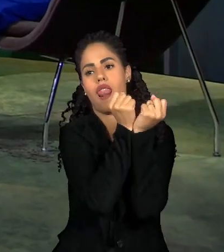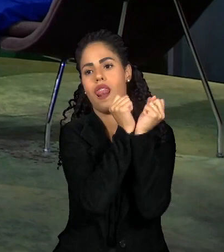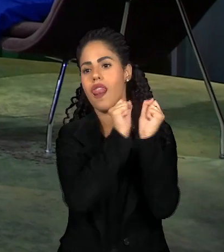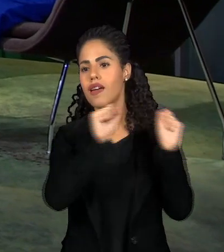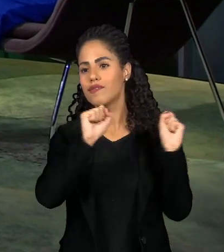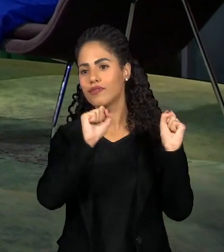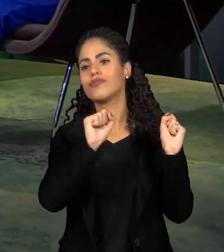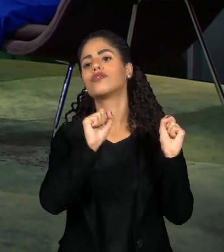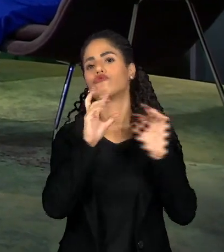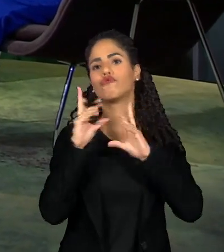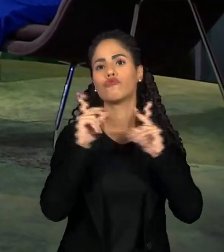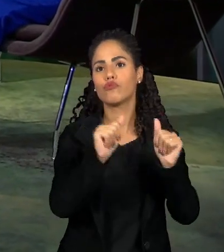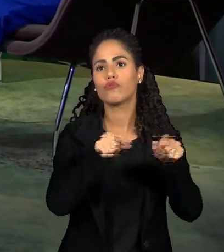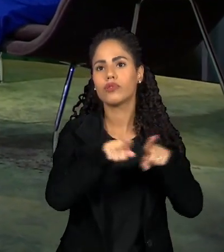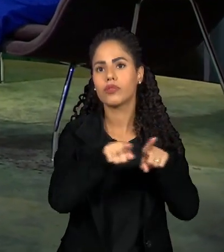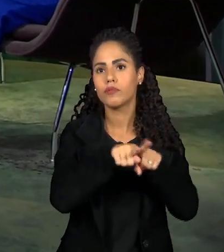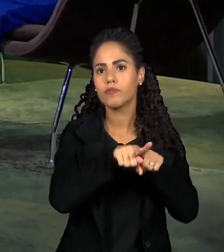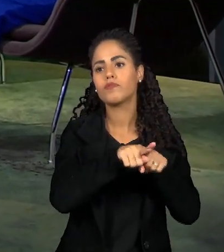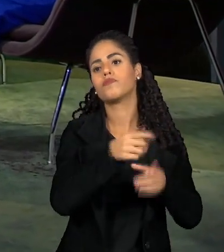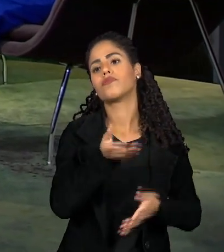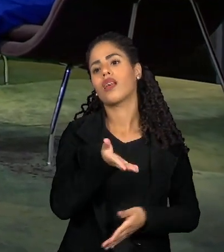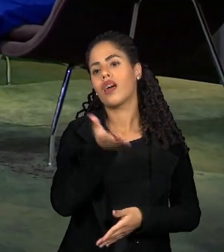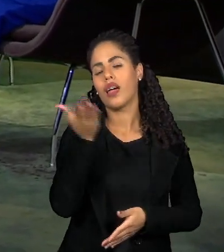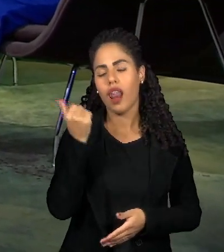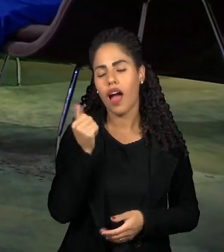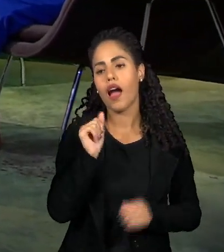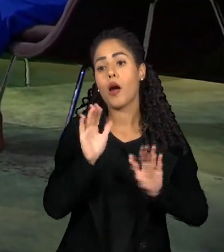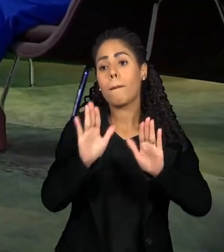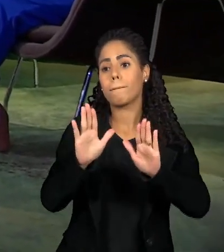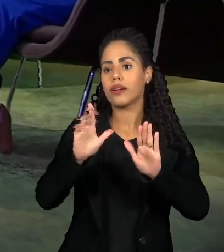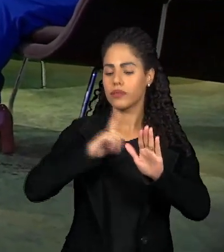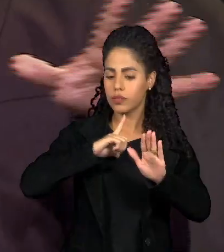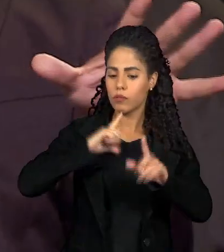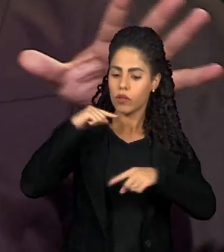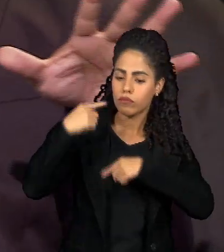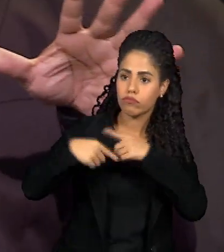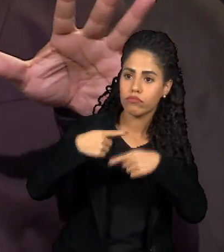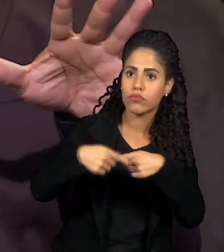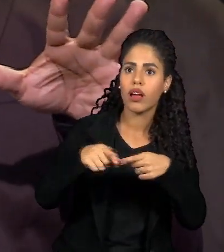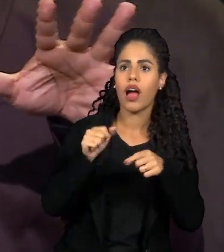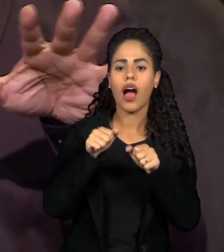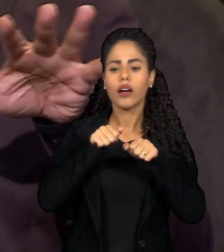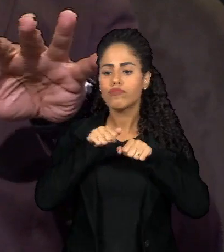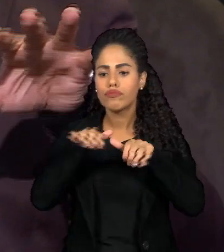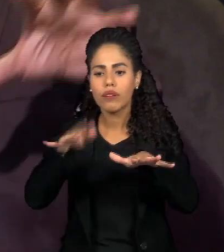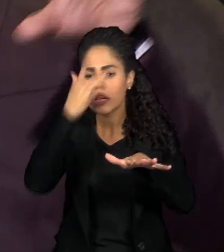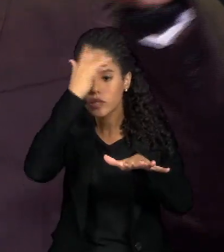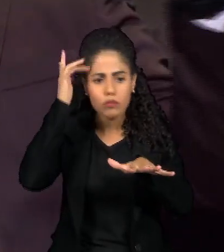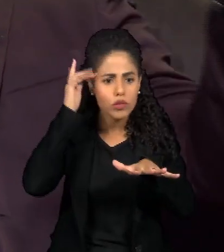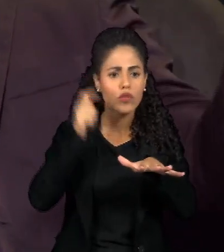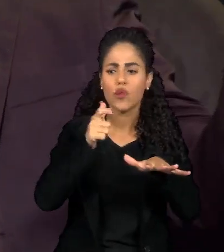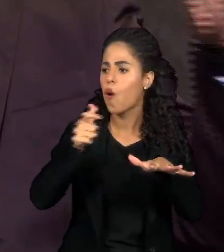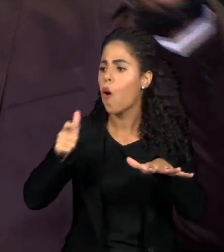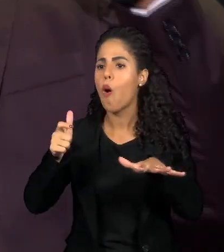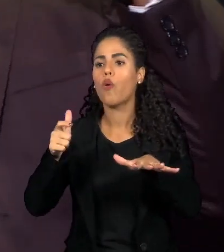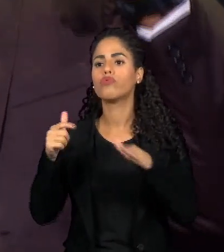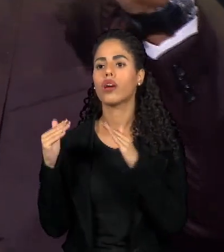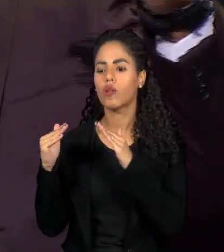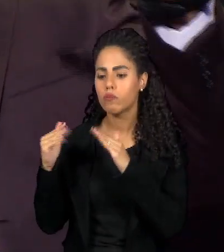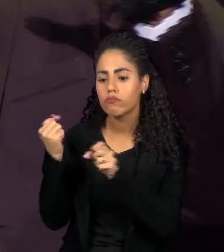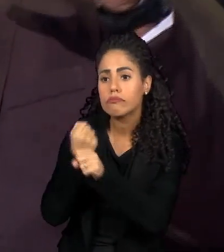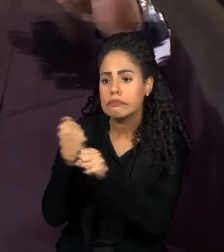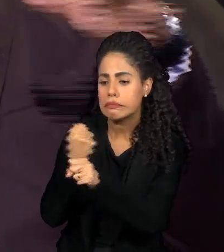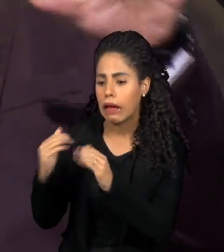dos escravos, 1888, mas aí depois eles não tinham para onde ir, e aí surgiu esses cortiços